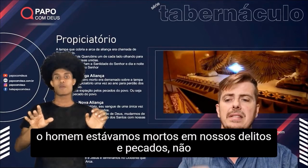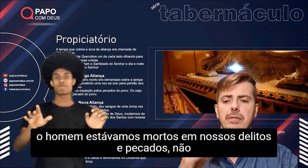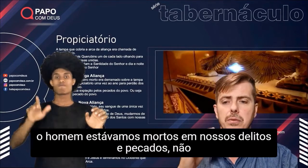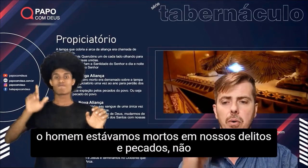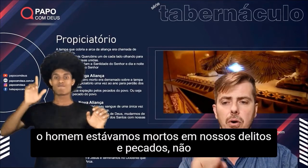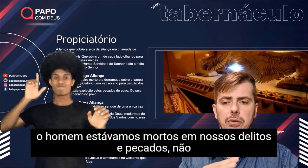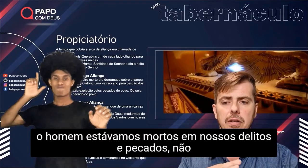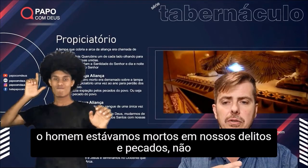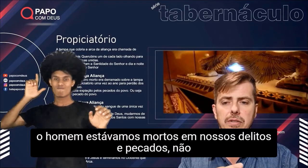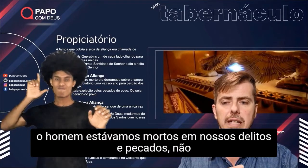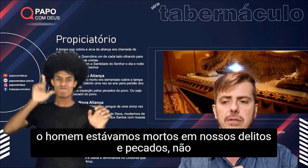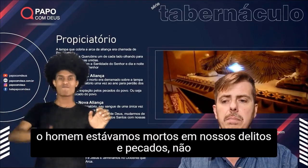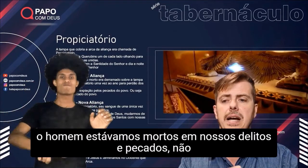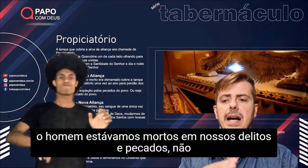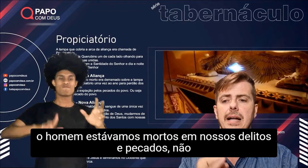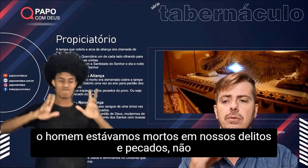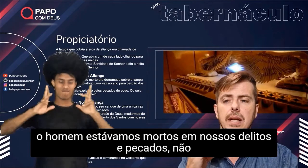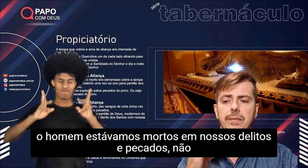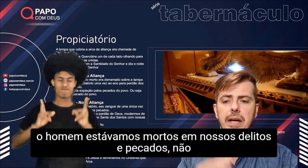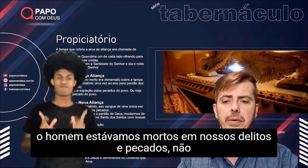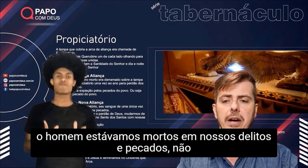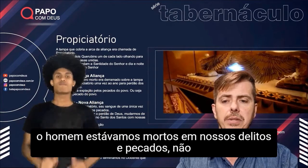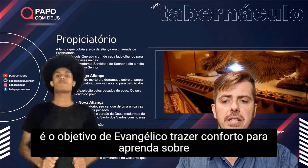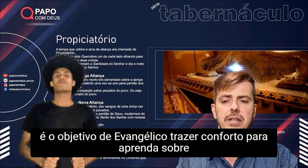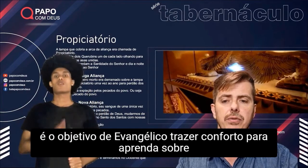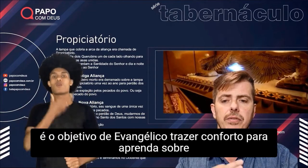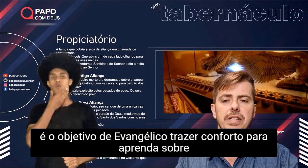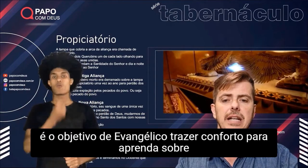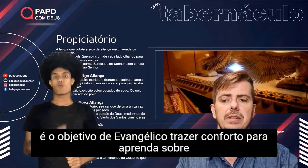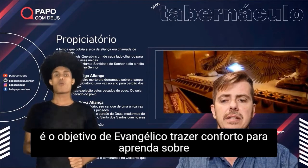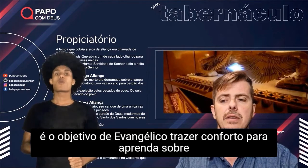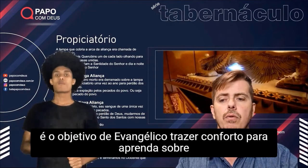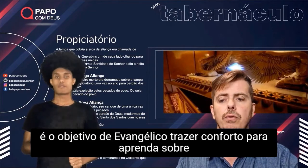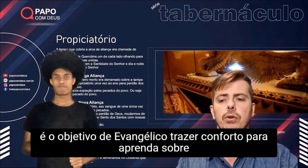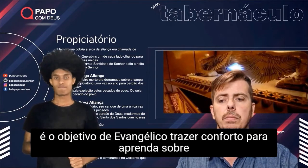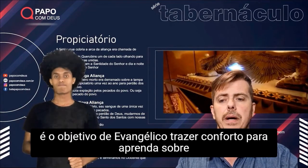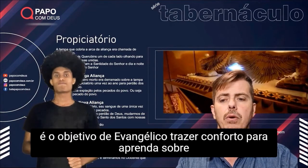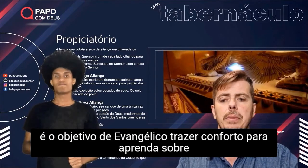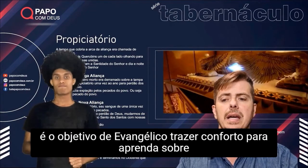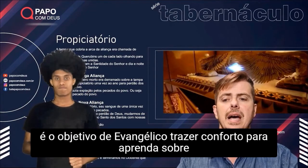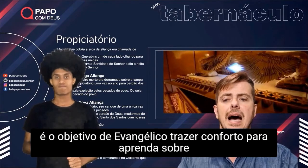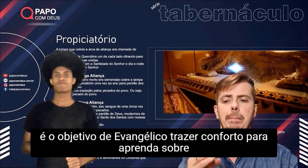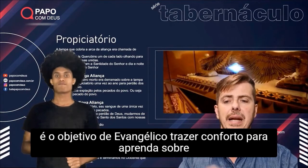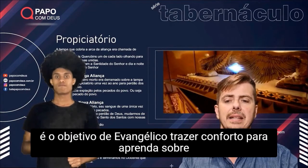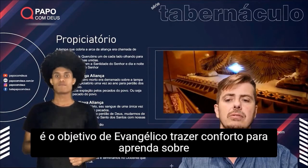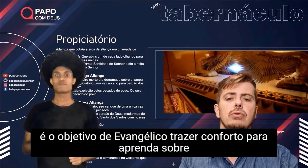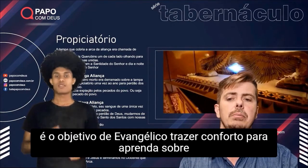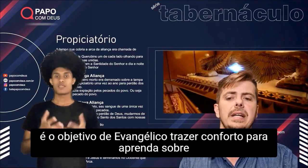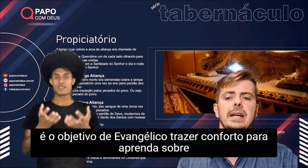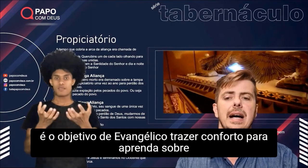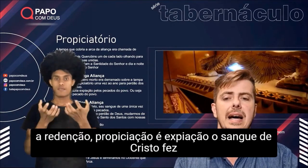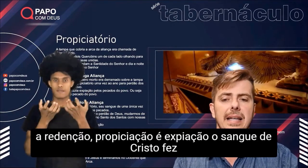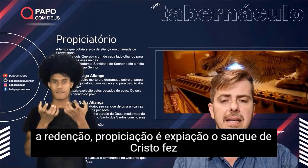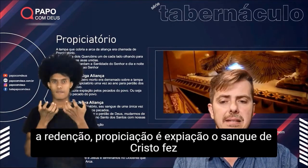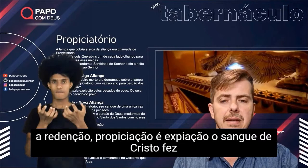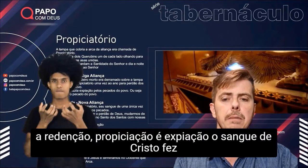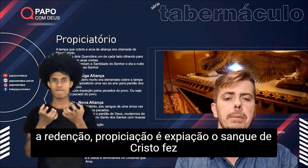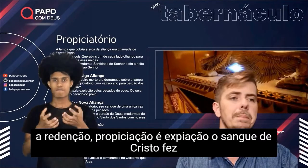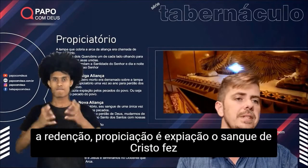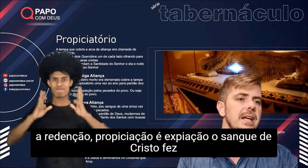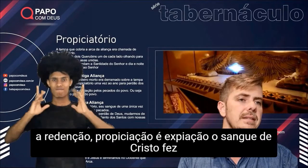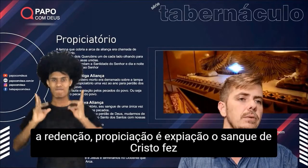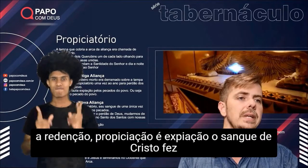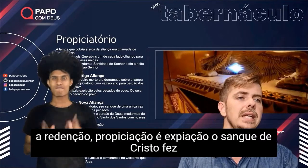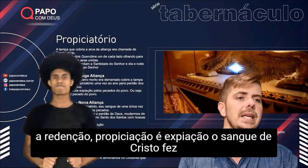o homem. Estávamos mortos em nossos delitos e pecados. Não é objetivo do Evangelho trazer conforto para o homem. Aprenda sobre a